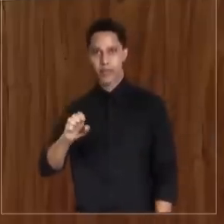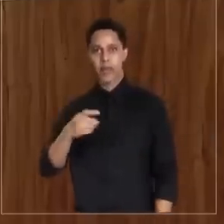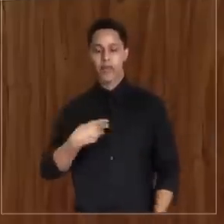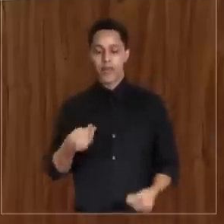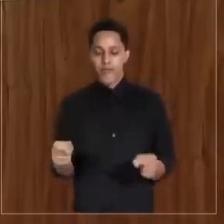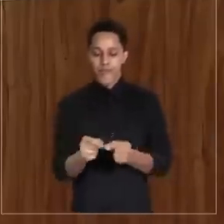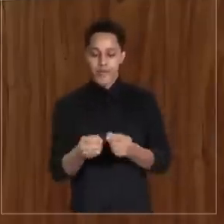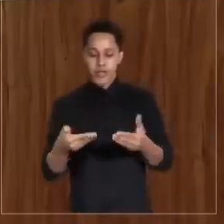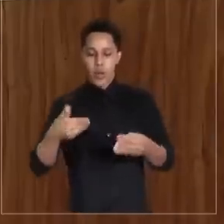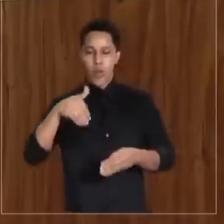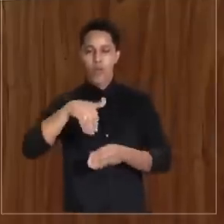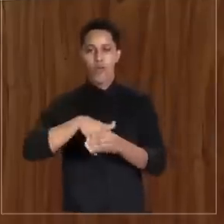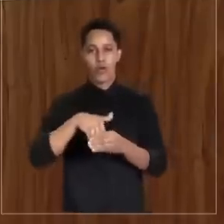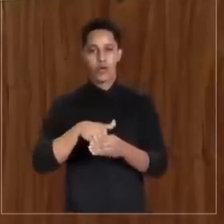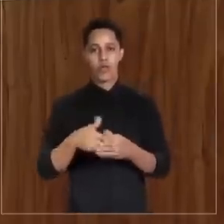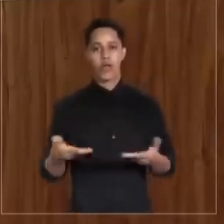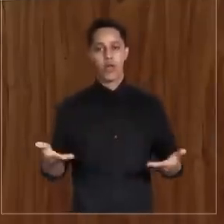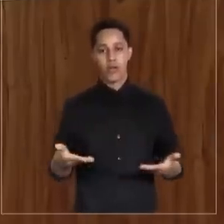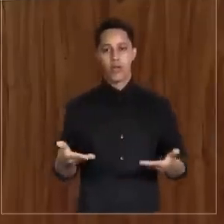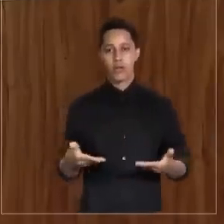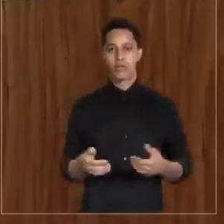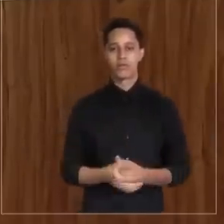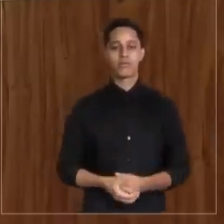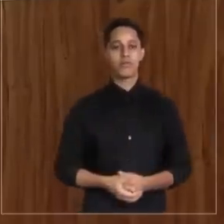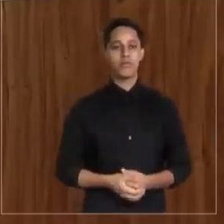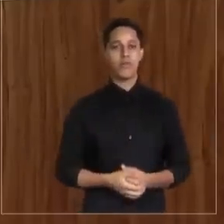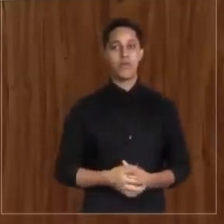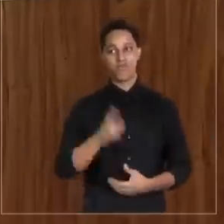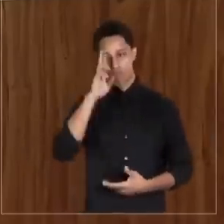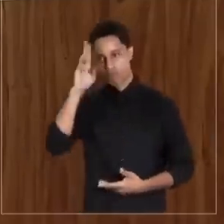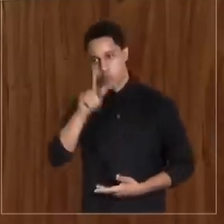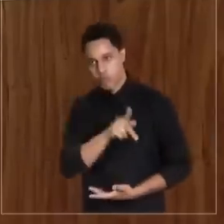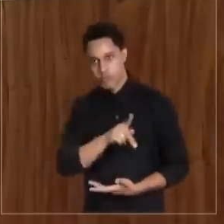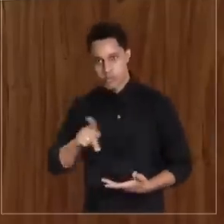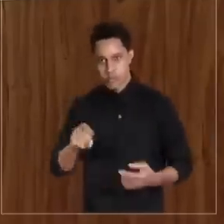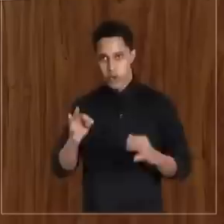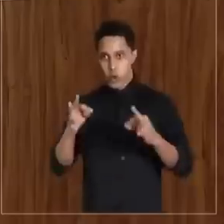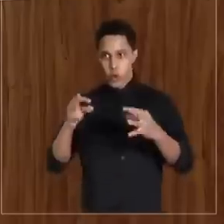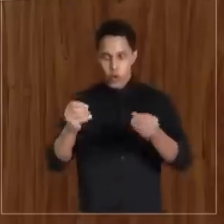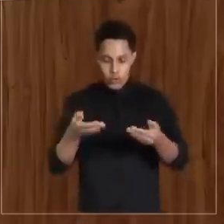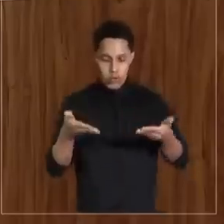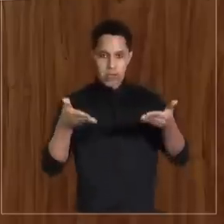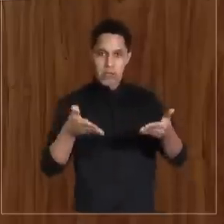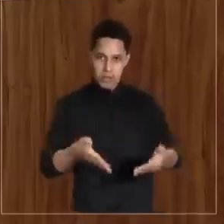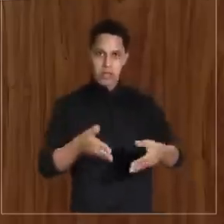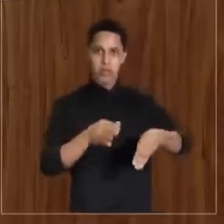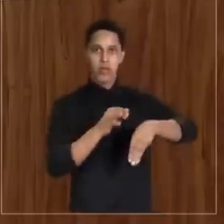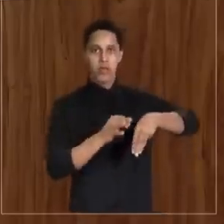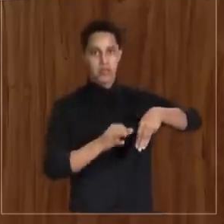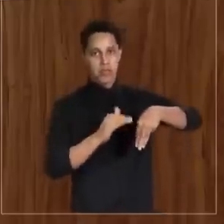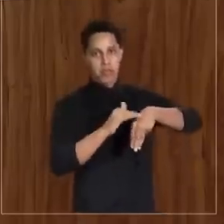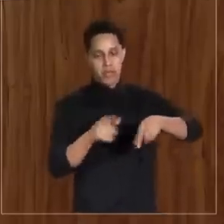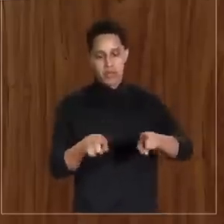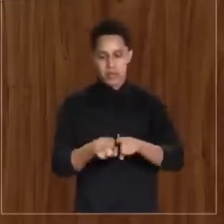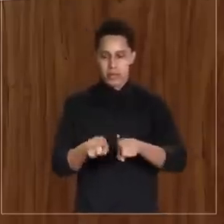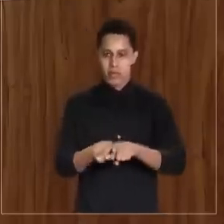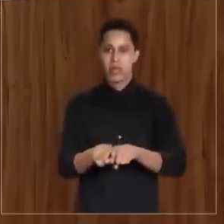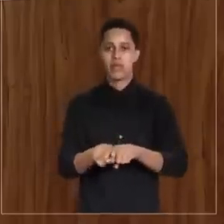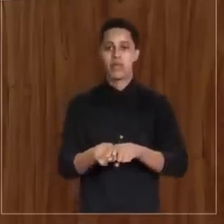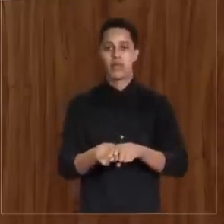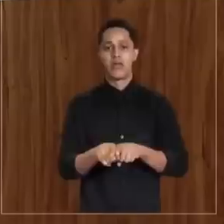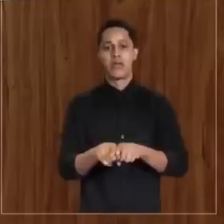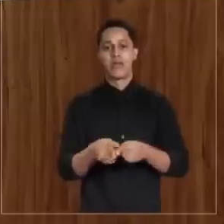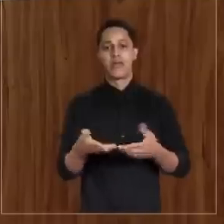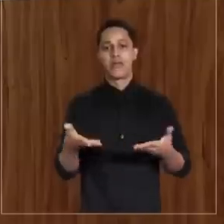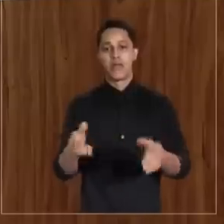deste Tribunal Superior Eleitoral, ministro Alexandre de Moraes, senhores ministros, que cumprimento na pessoa do ministro corregedor